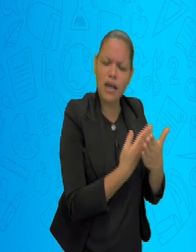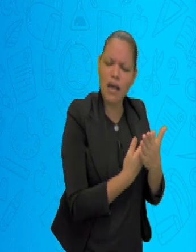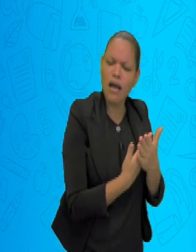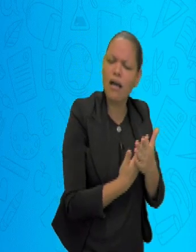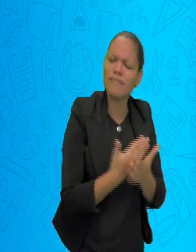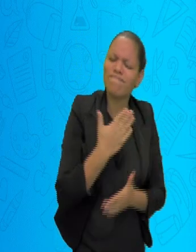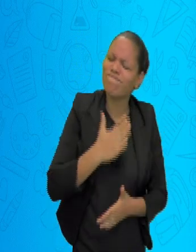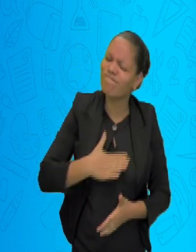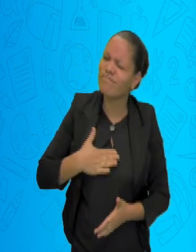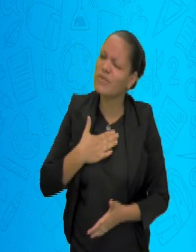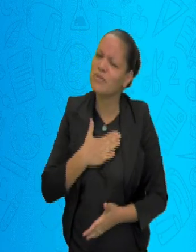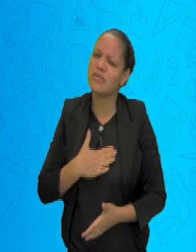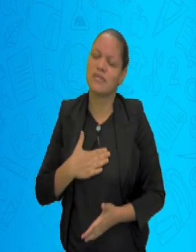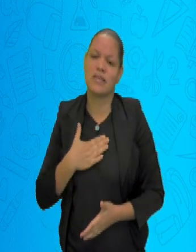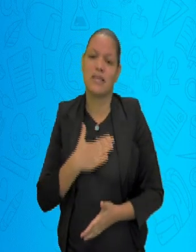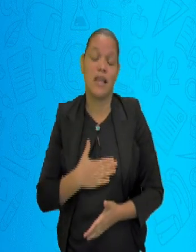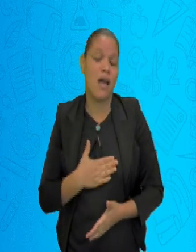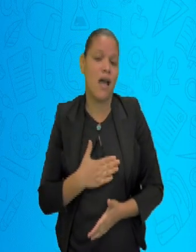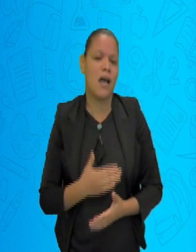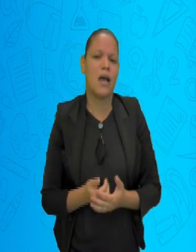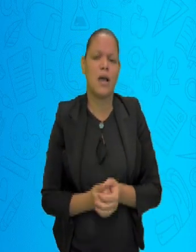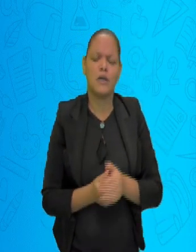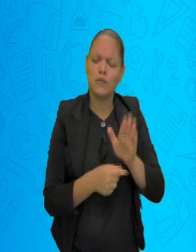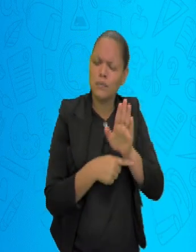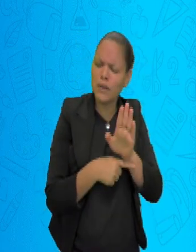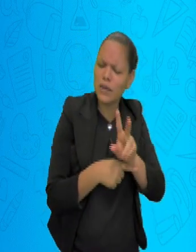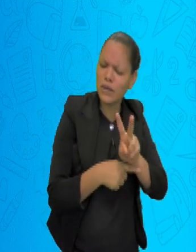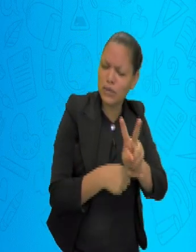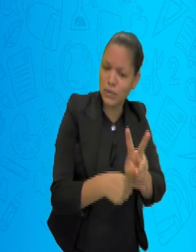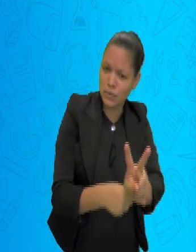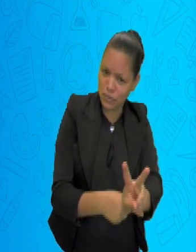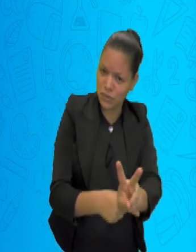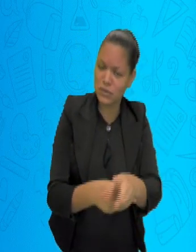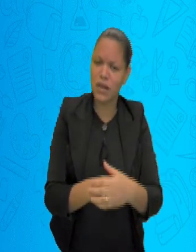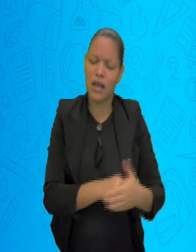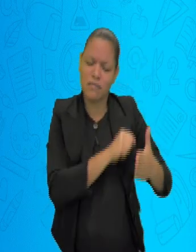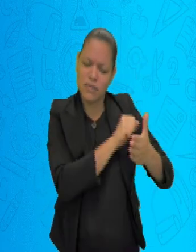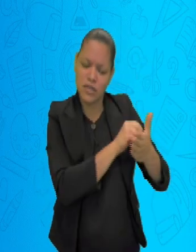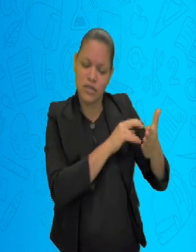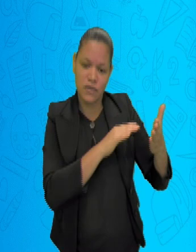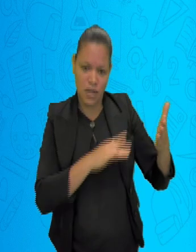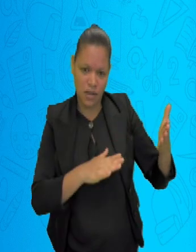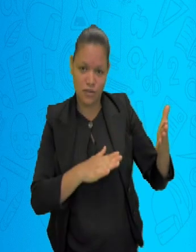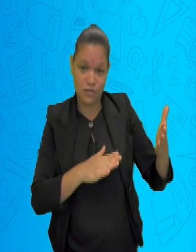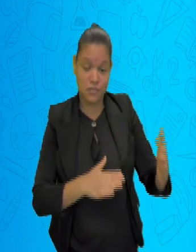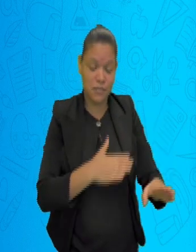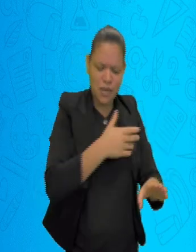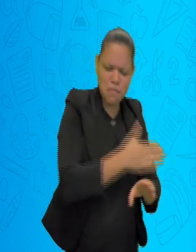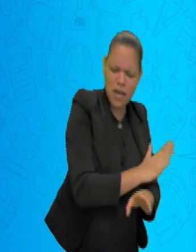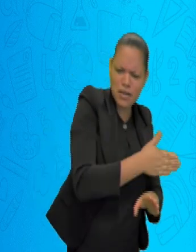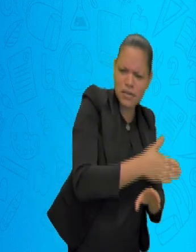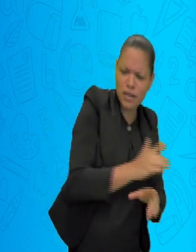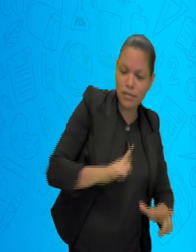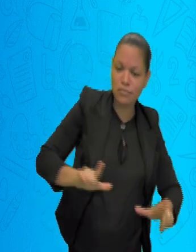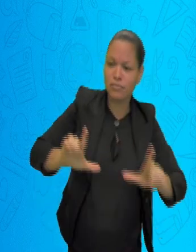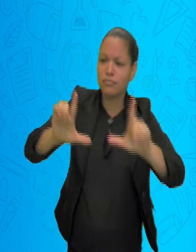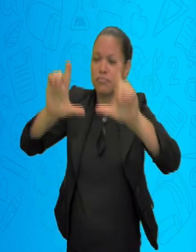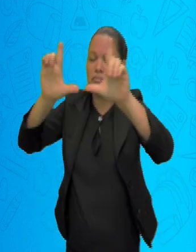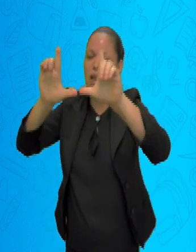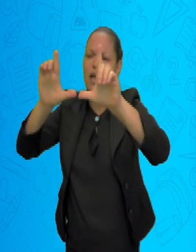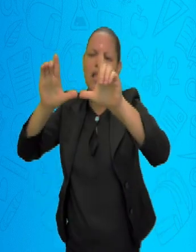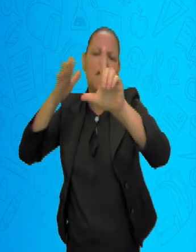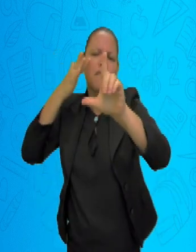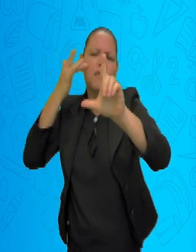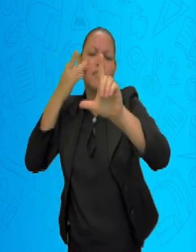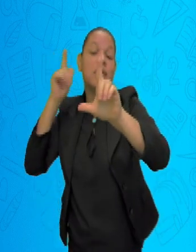tenha ajudado você a fazer os próximos exercícios que virão na plataforma. E para acessar nossa plataforma SMED